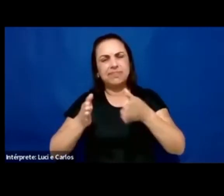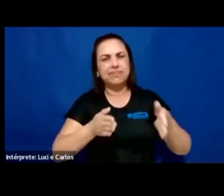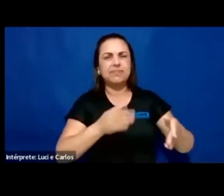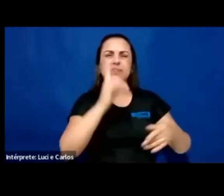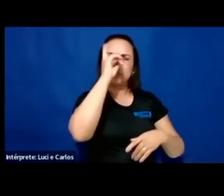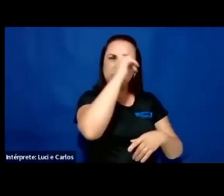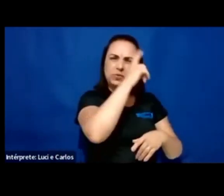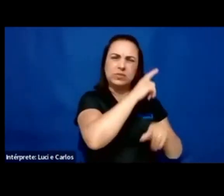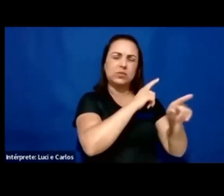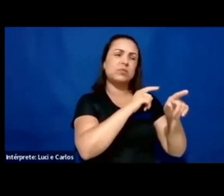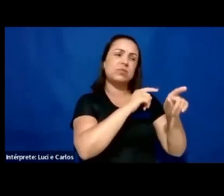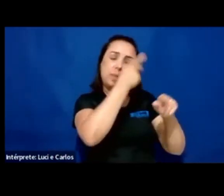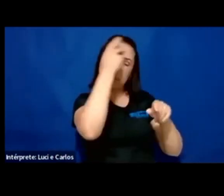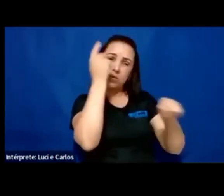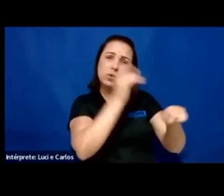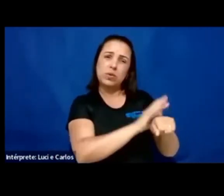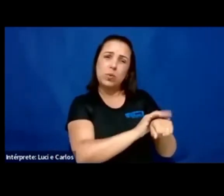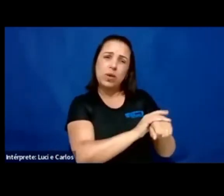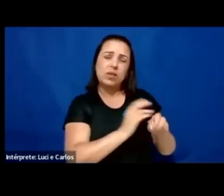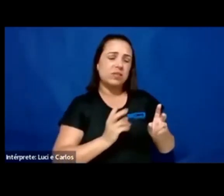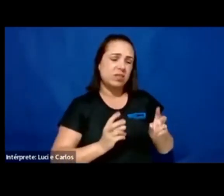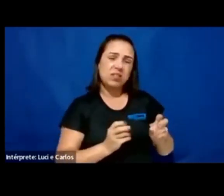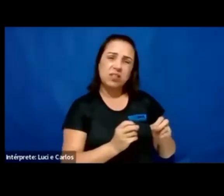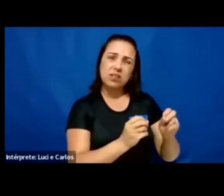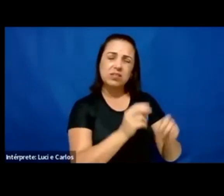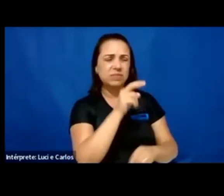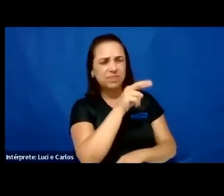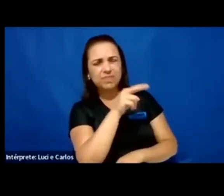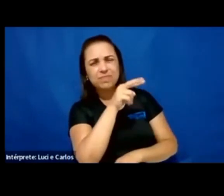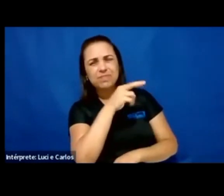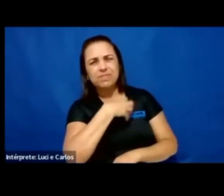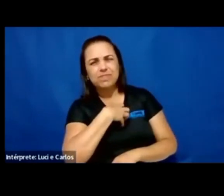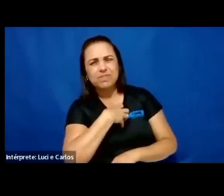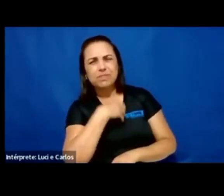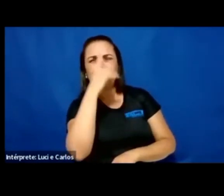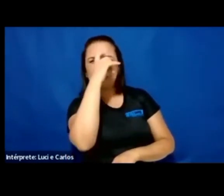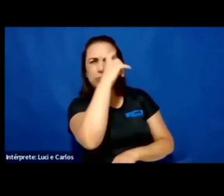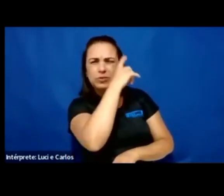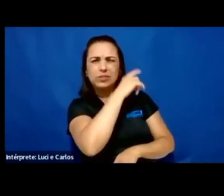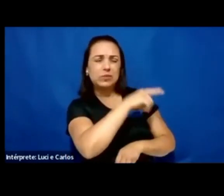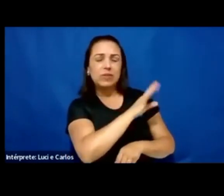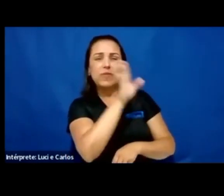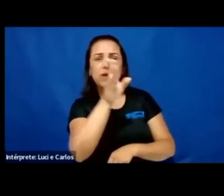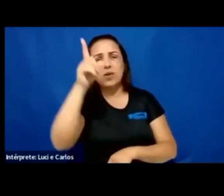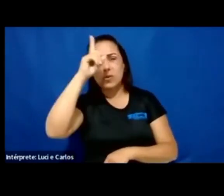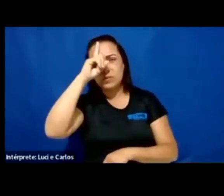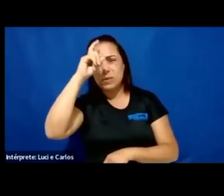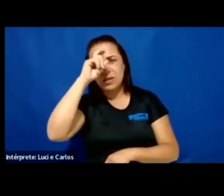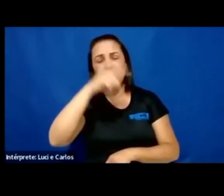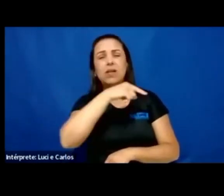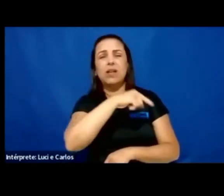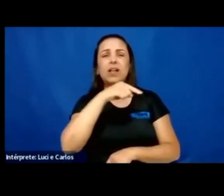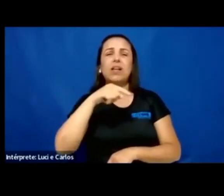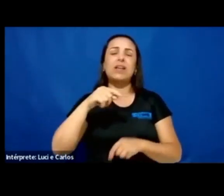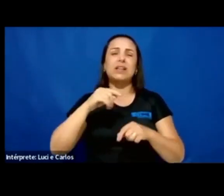teve câncer, e você viu o sofrimento, o tratamento, às vezes, com quimioterapia é muito pesado, a pessoa vai